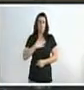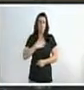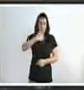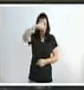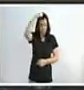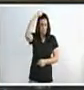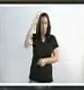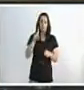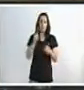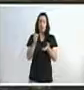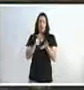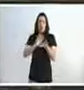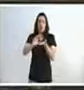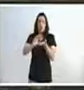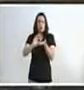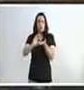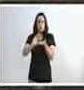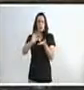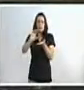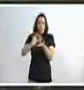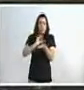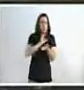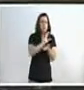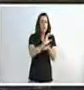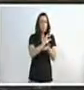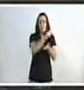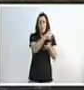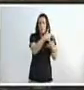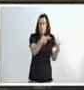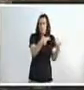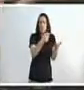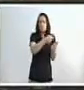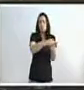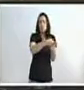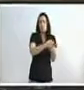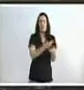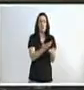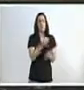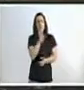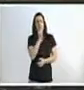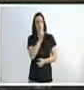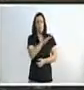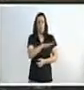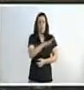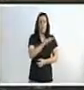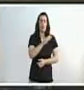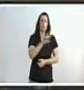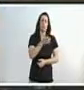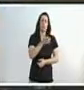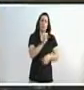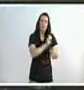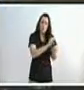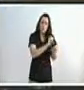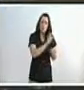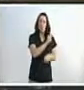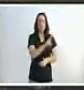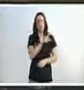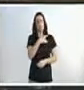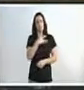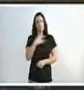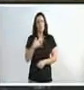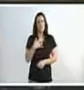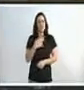esses recursos, né, alocar esses recursos dessa estrutura, vereadora Lenice, na educação, por exemplo, ou na saúde, e não tivemos êxito. Né, e